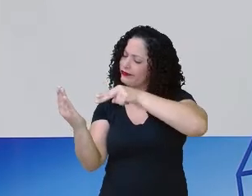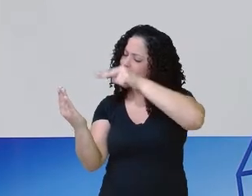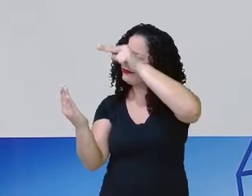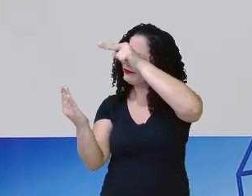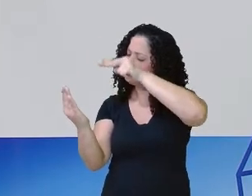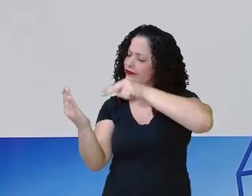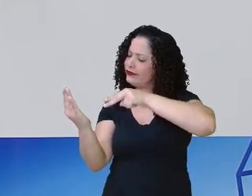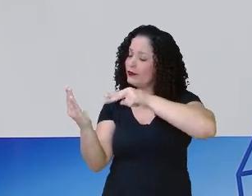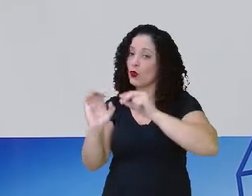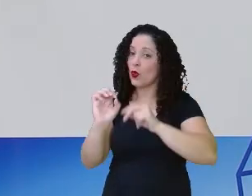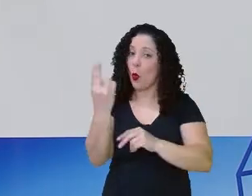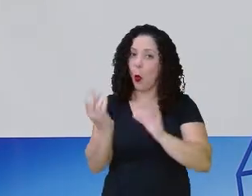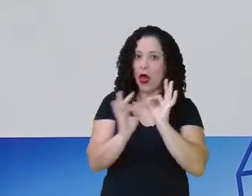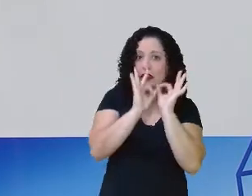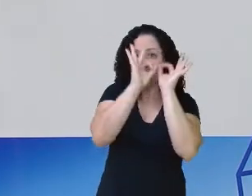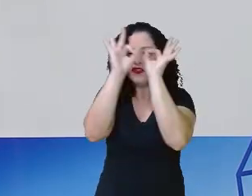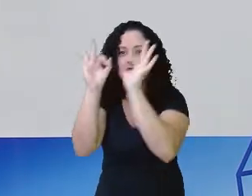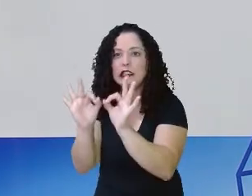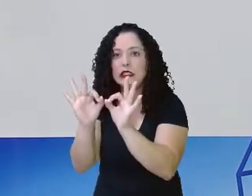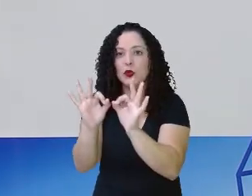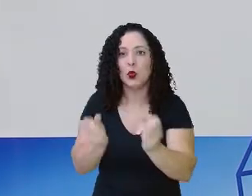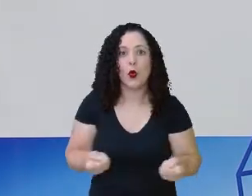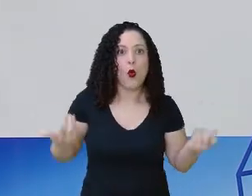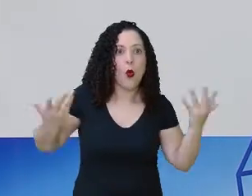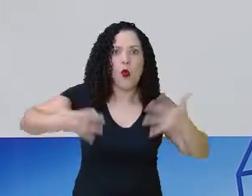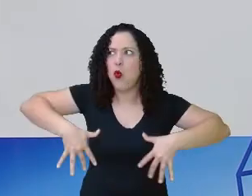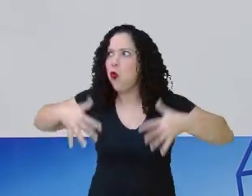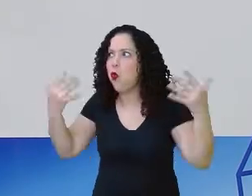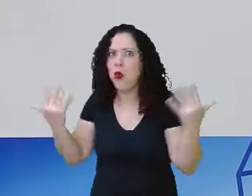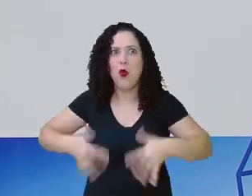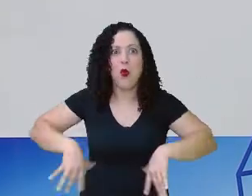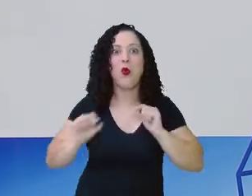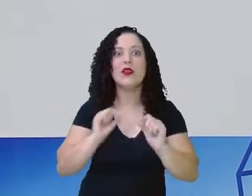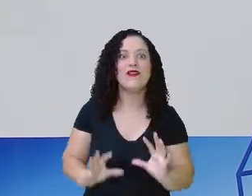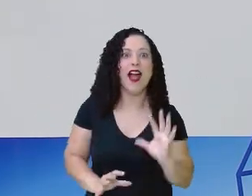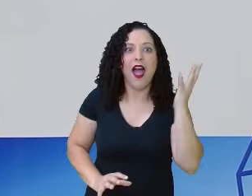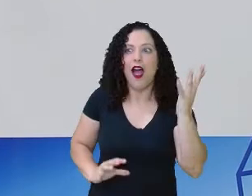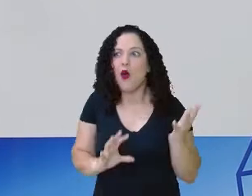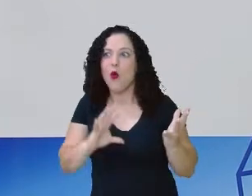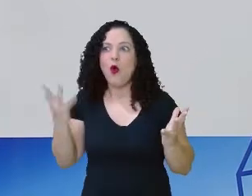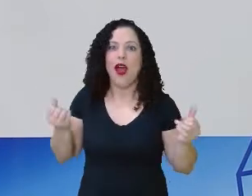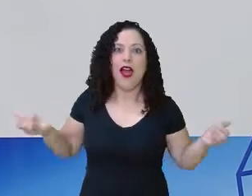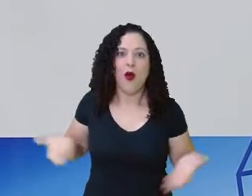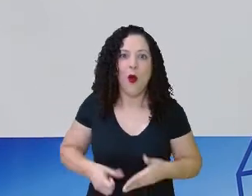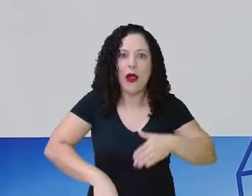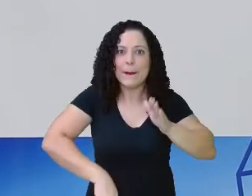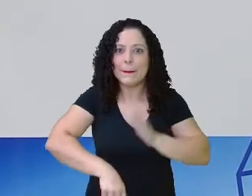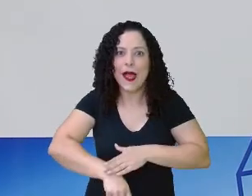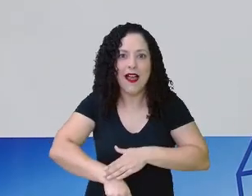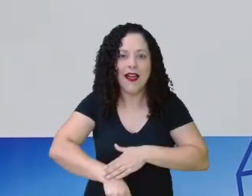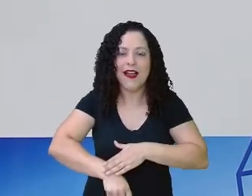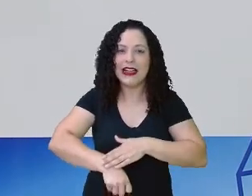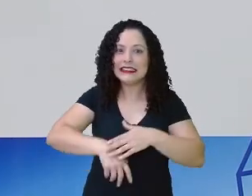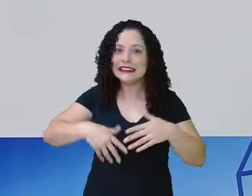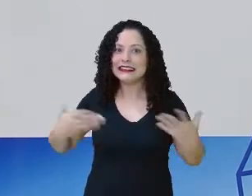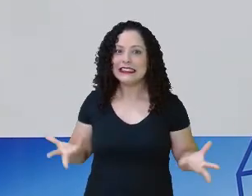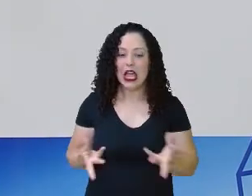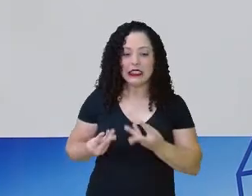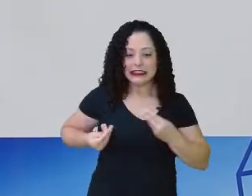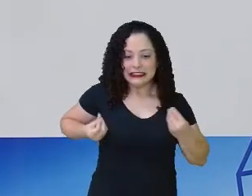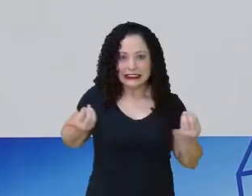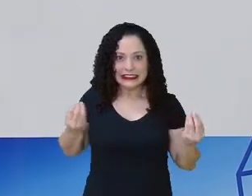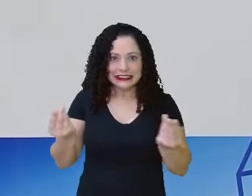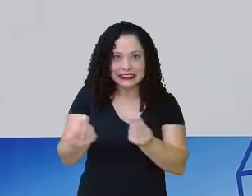sabe até assistindo algo, e aquele suspense, você fica aquela coisa, o que vai acontecer e agora? Então, é o